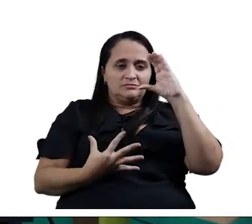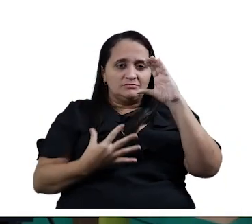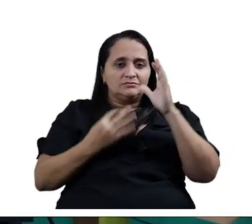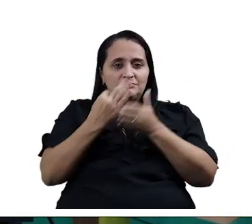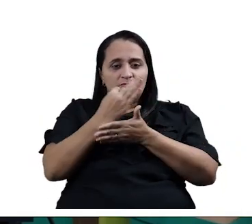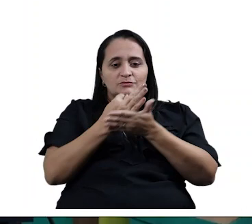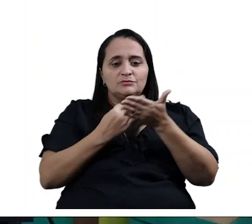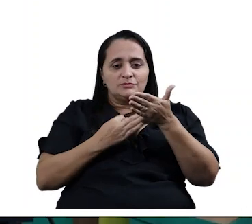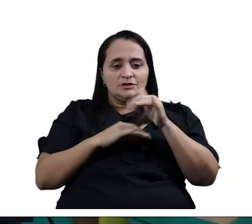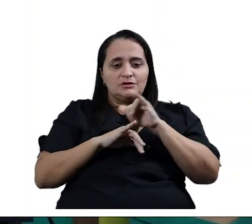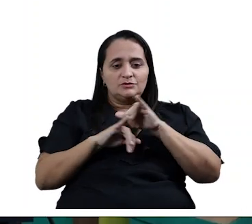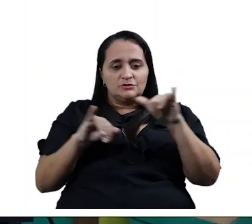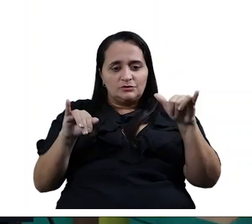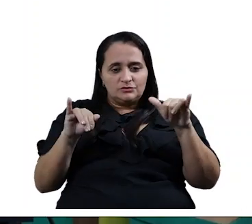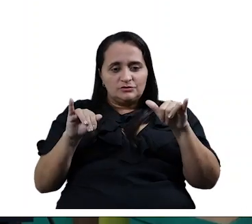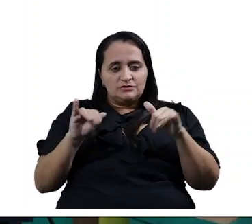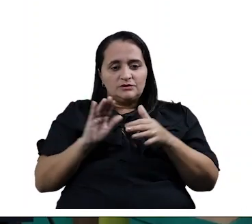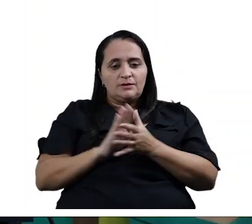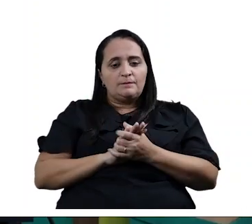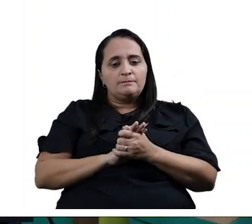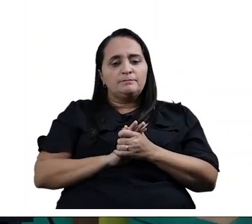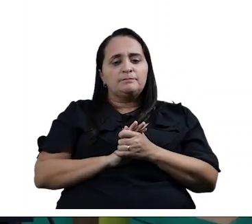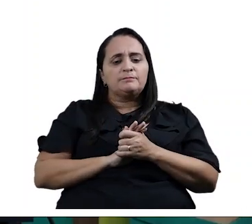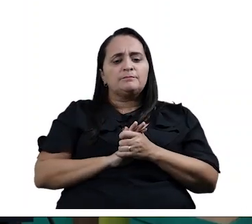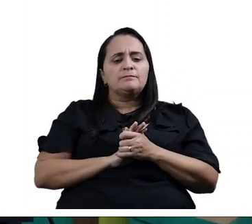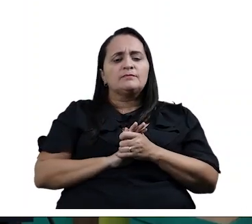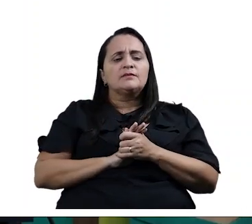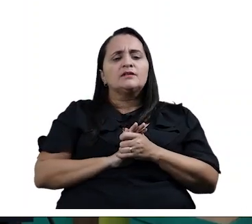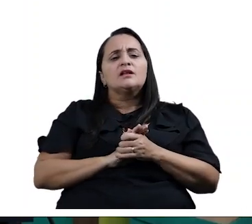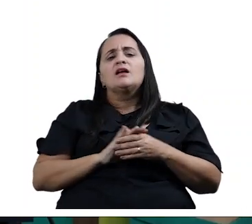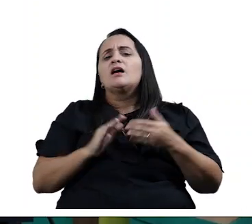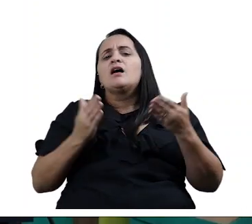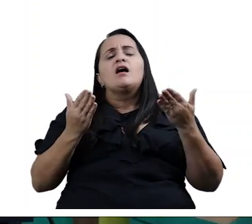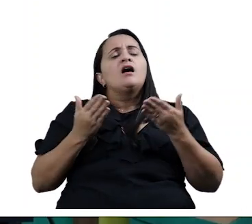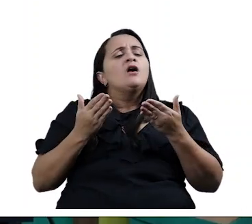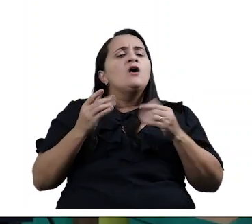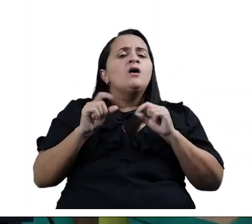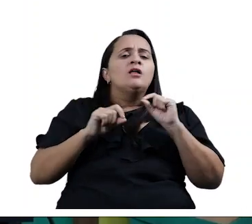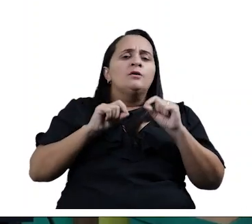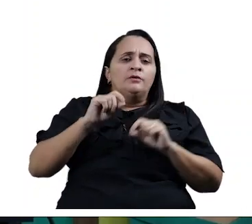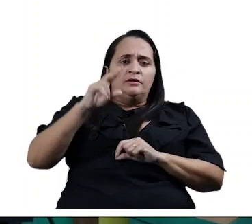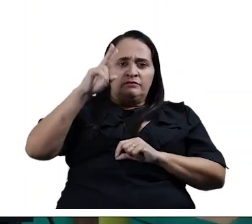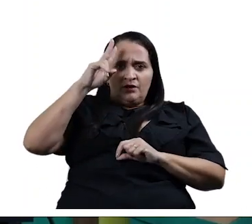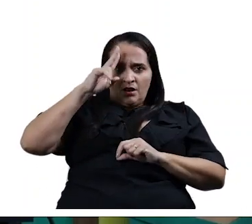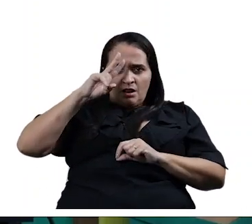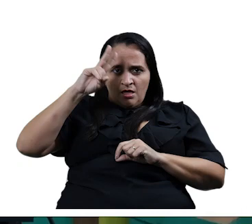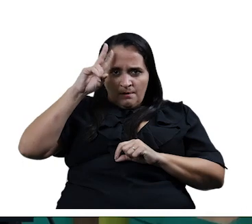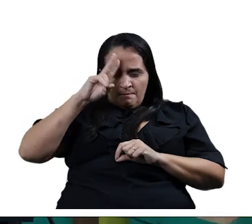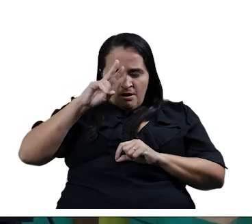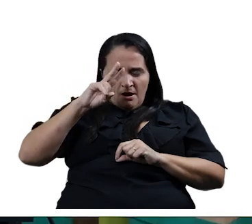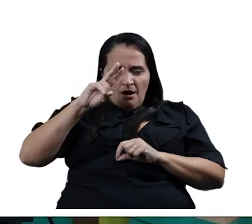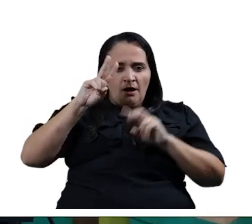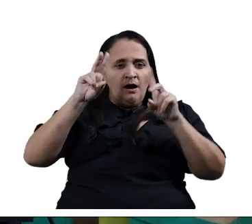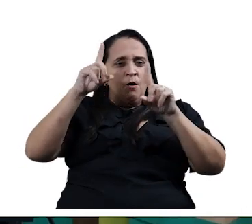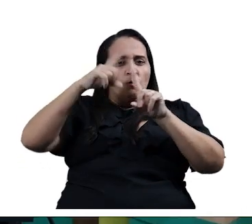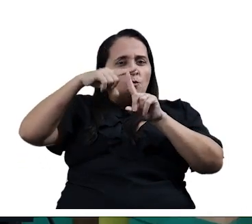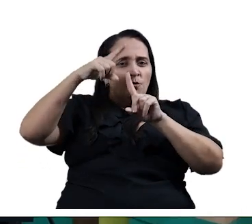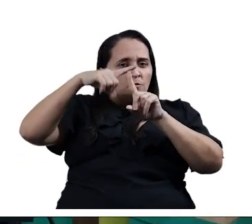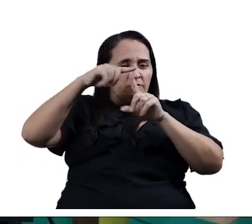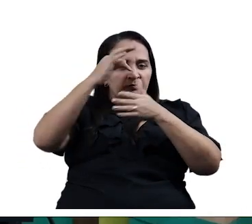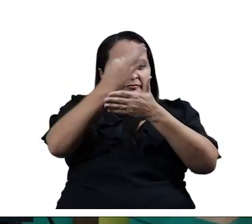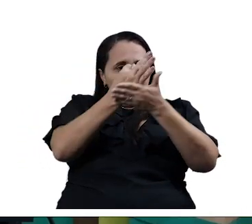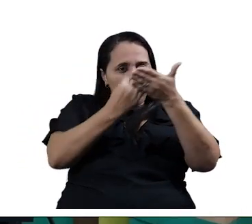texto notícia. Vamos agora lembrar as características do texto, no tipo de